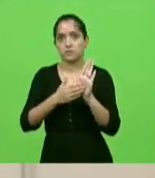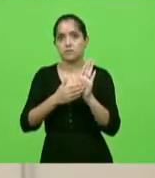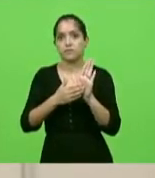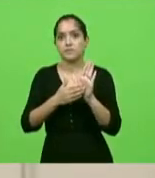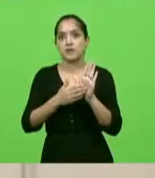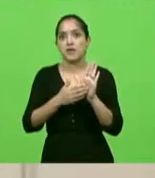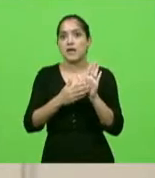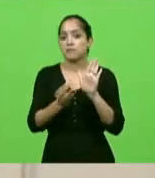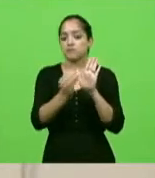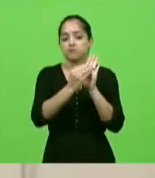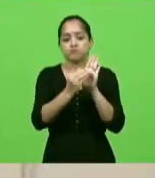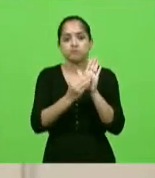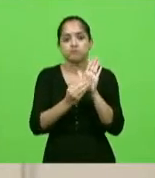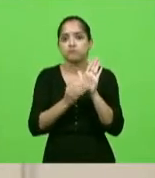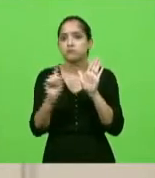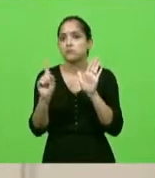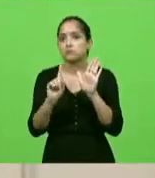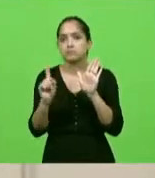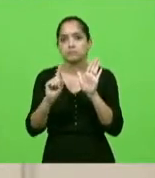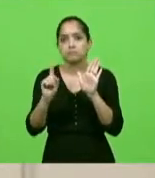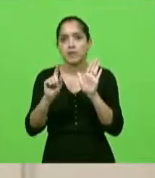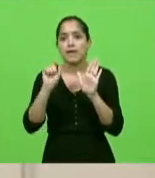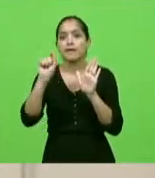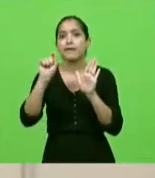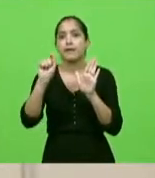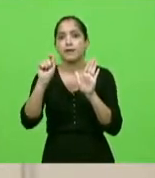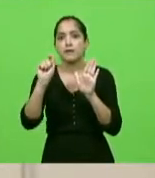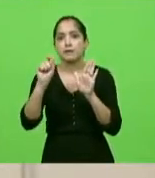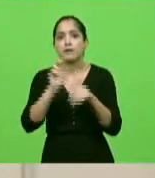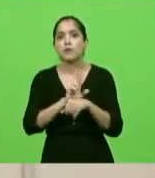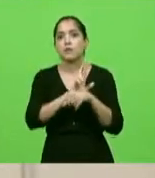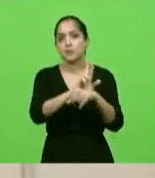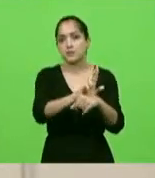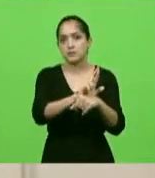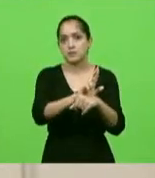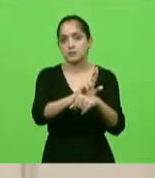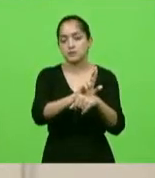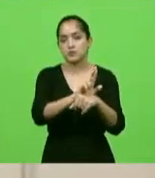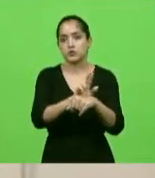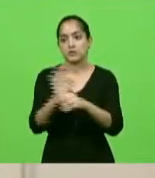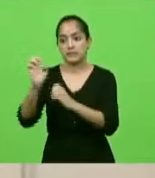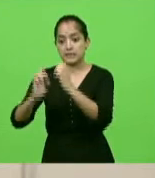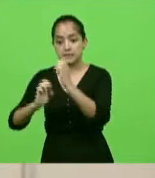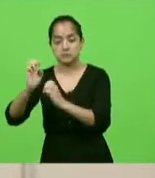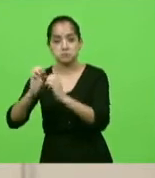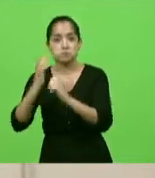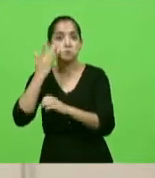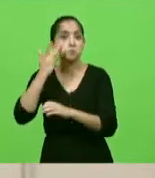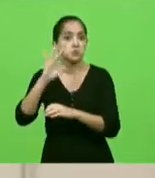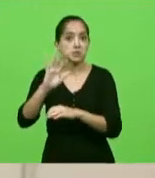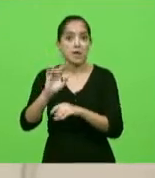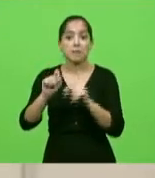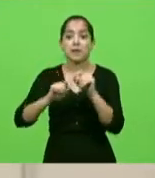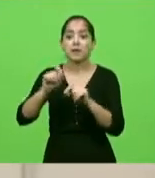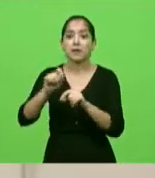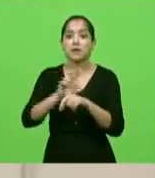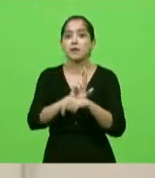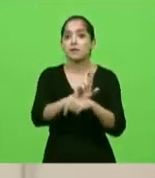Elas não contêm a identificação do representante de cada uma das empresas. Não se sabe quem as